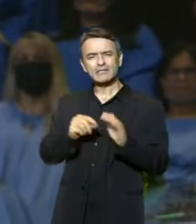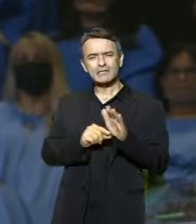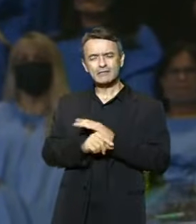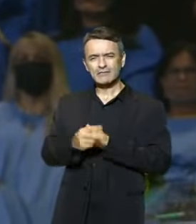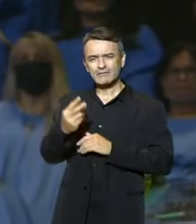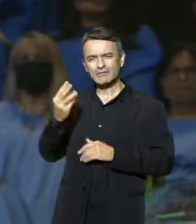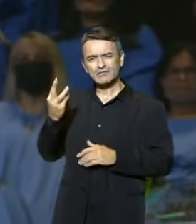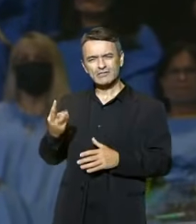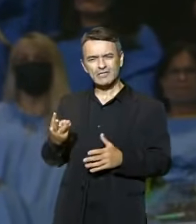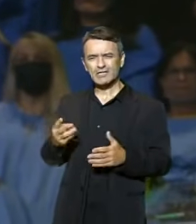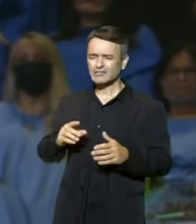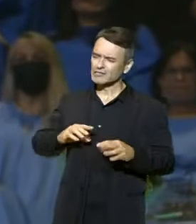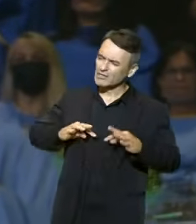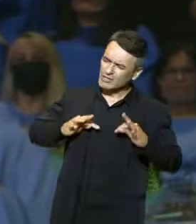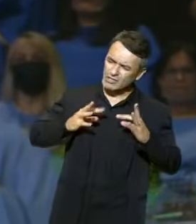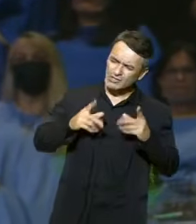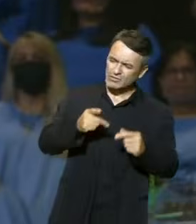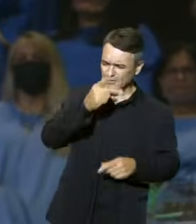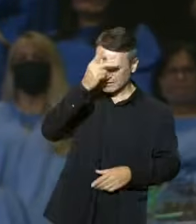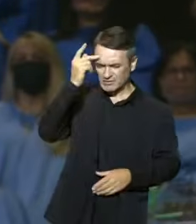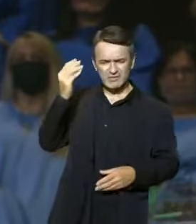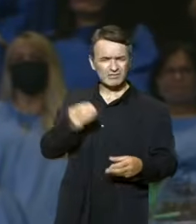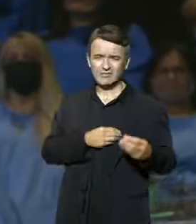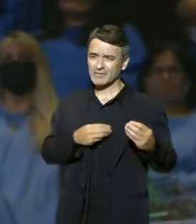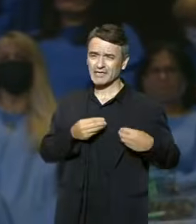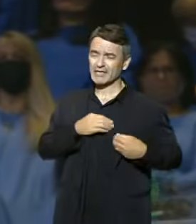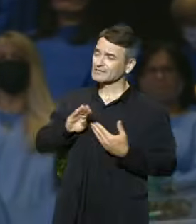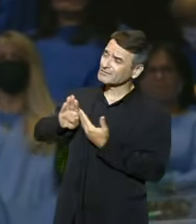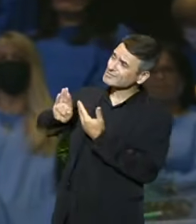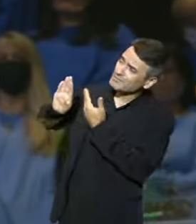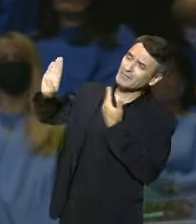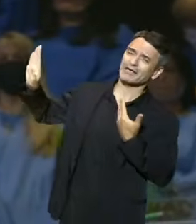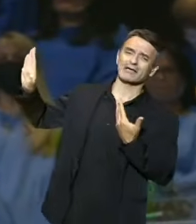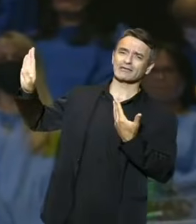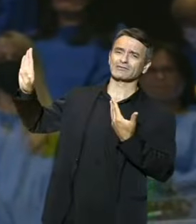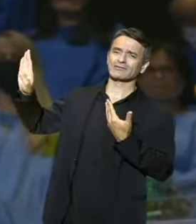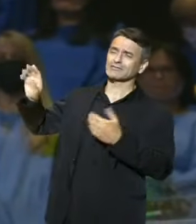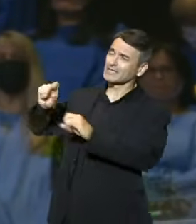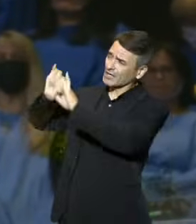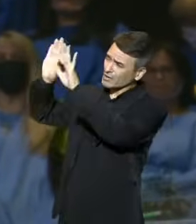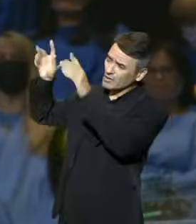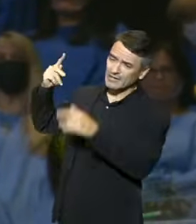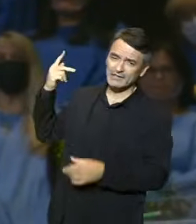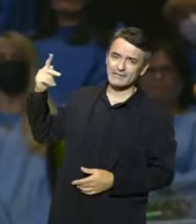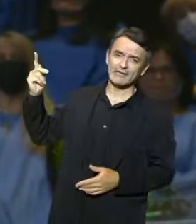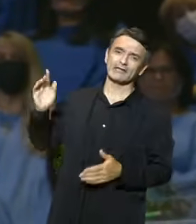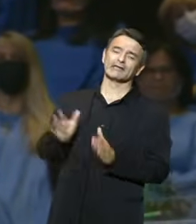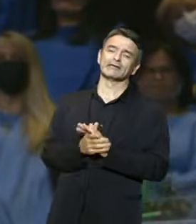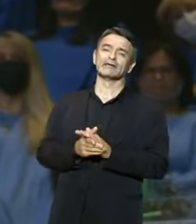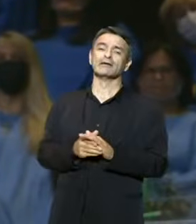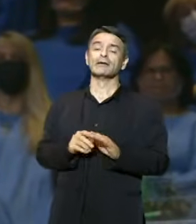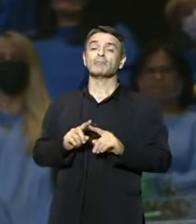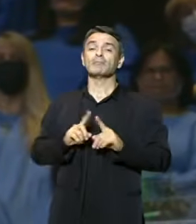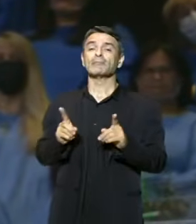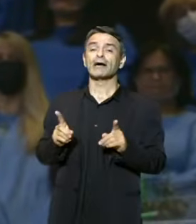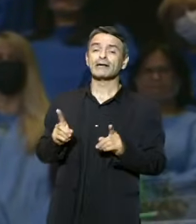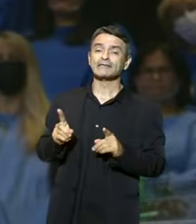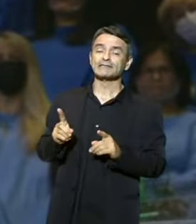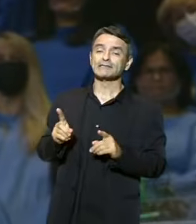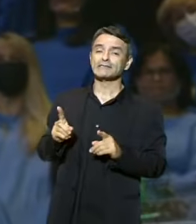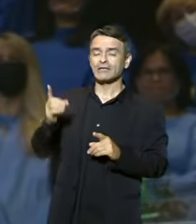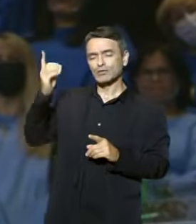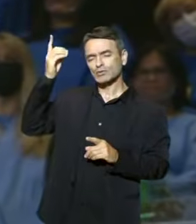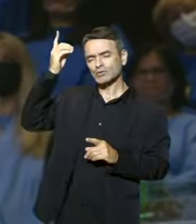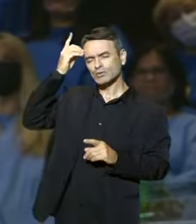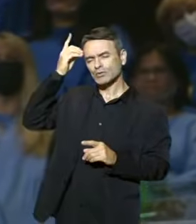longe, separados da glória de Deus. Mas lá no capítulo 6 ele vai dizer: mas o dom gratuito de Deus,